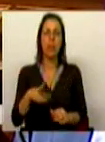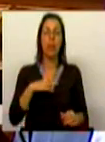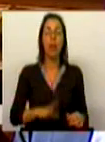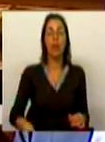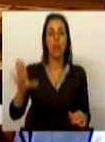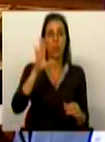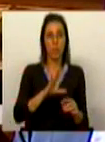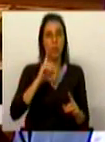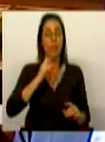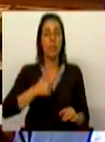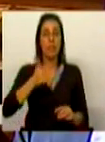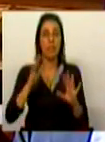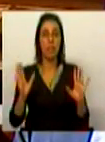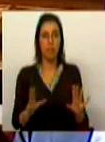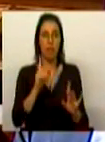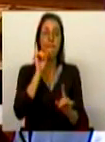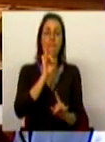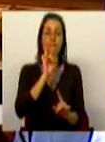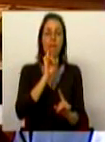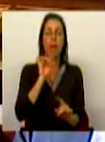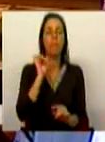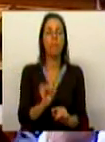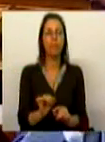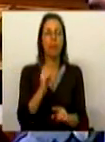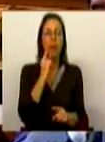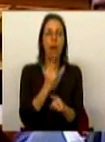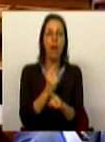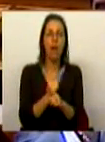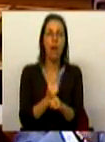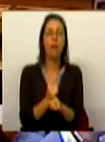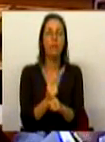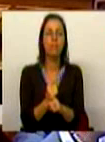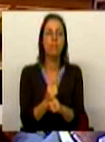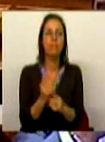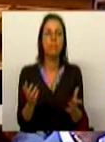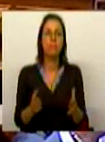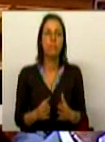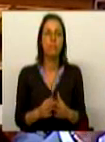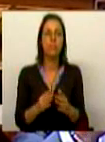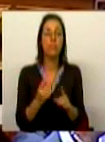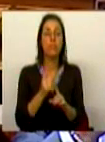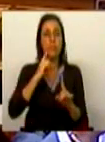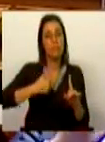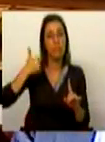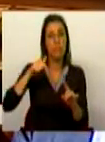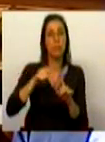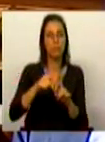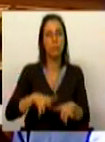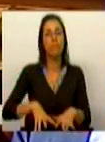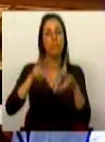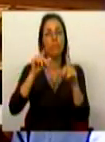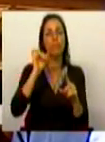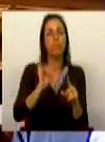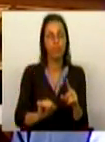nacional, essencial para a valorização daquelas que são o elemento fundamental do